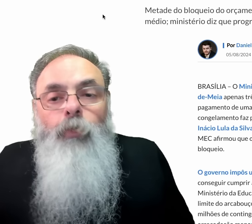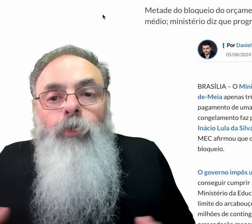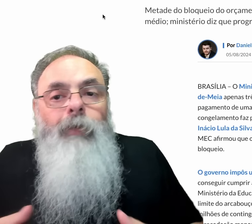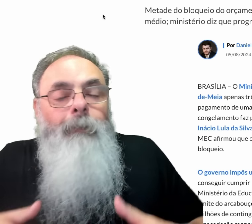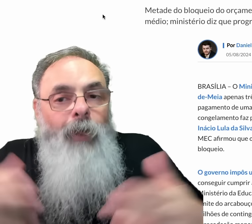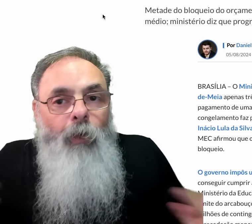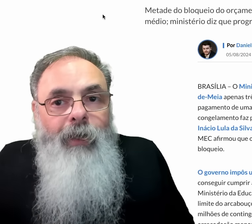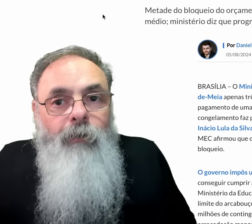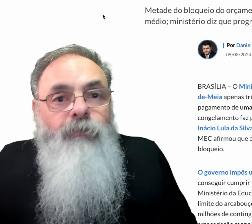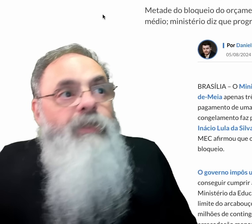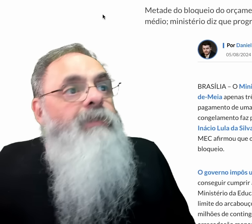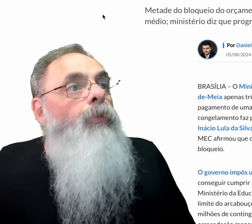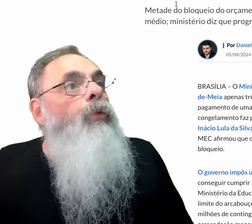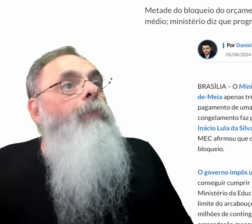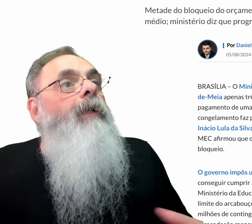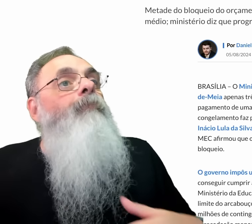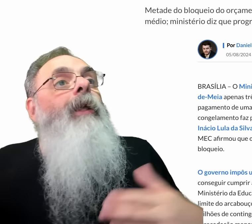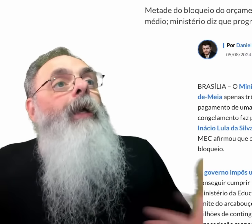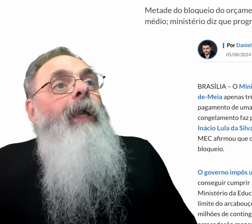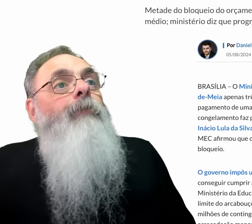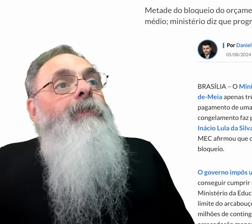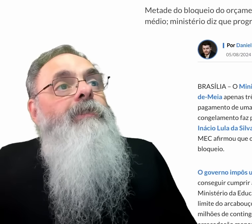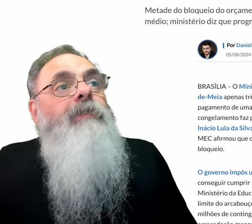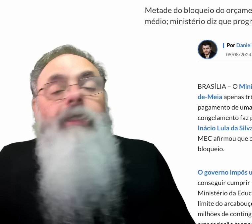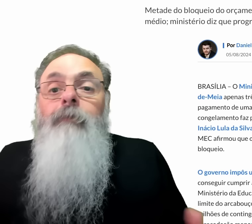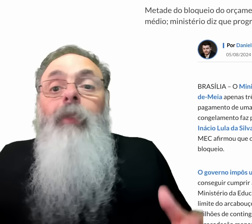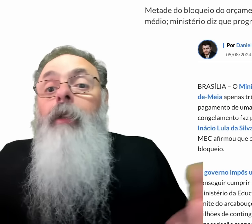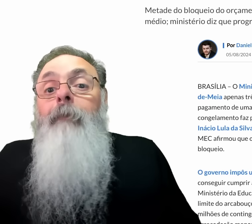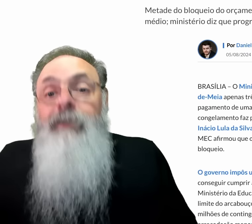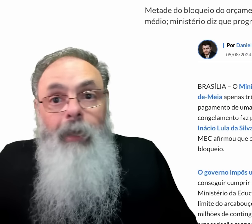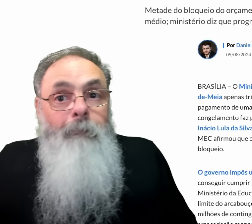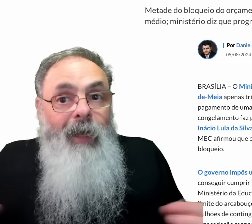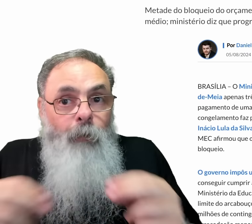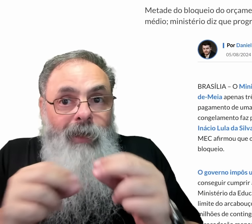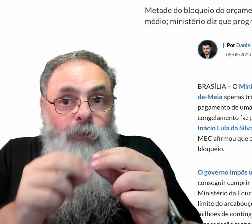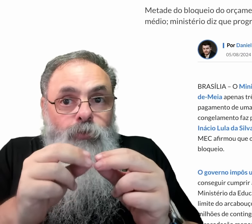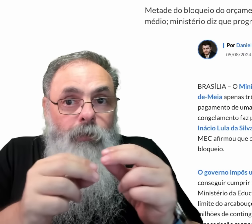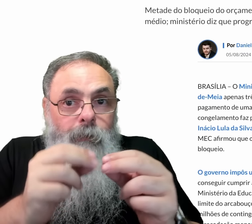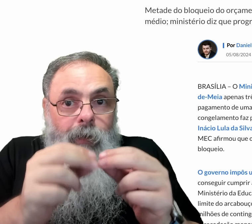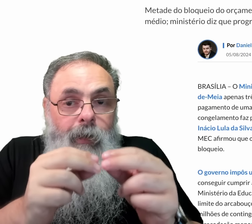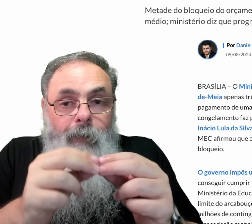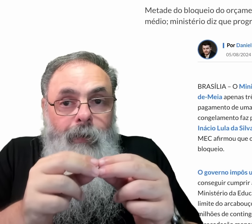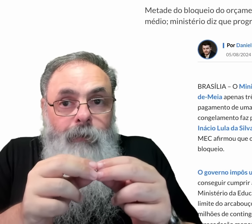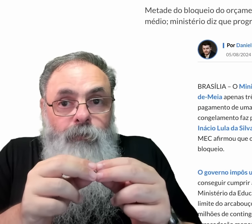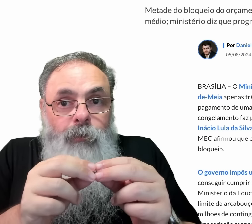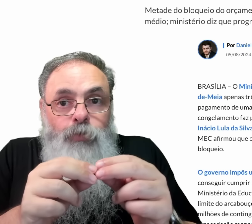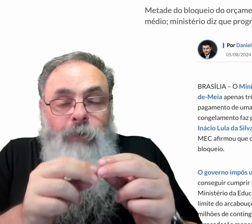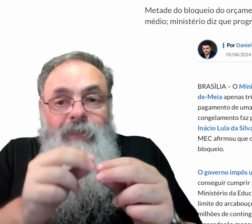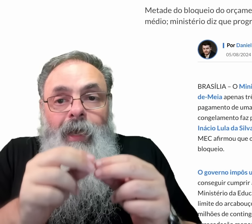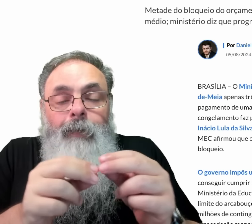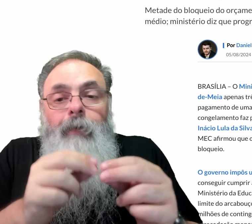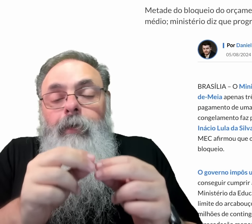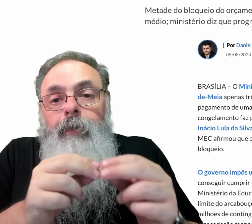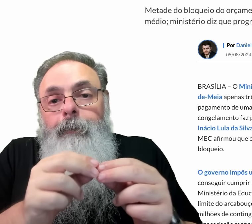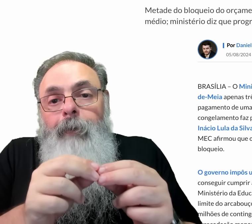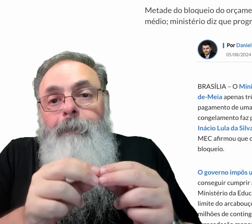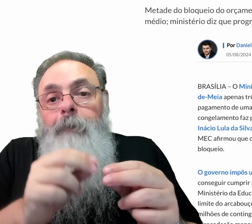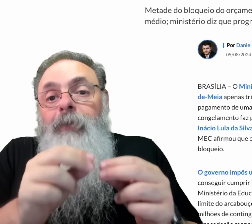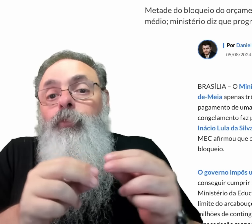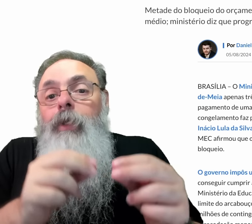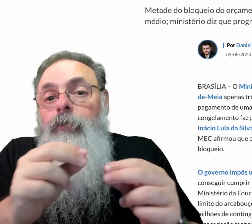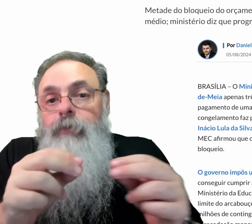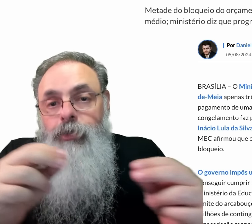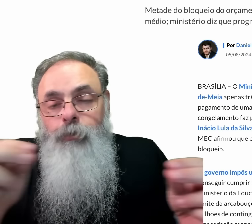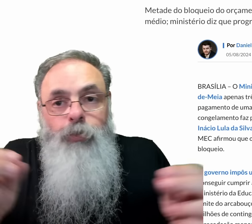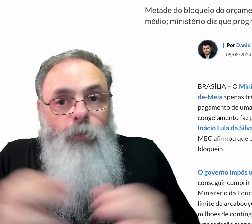situação econômica pior eficiência Econômica é uma tristeza mas repara como é que isso eh eh eh no final das contas acaba eh eh